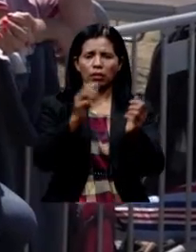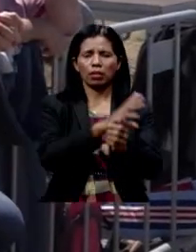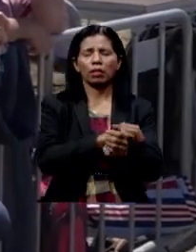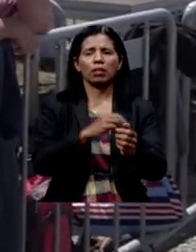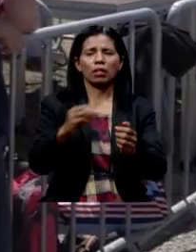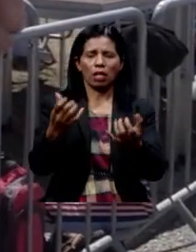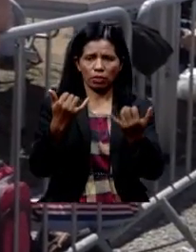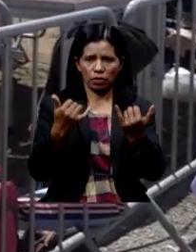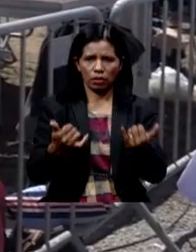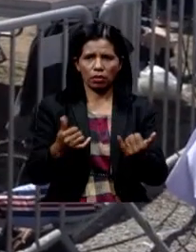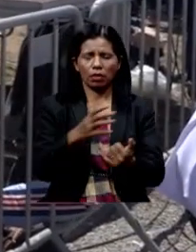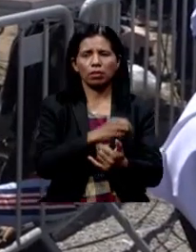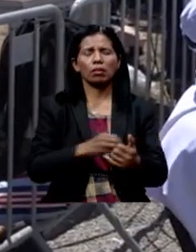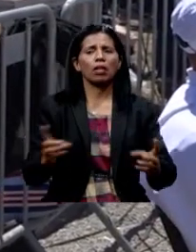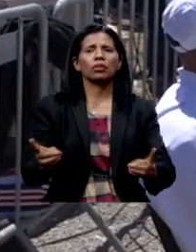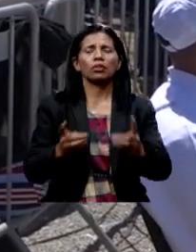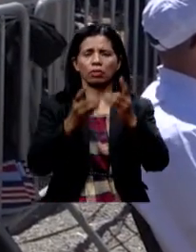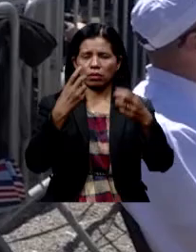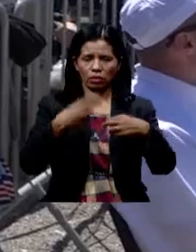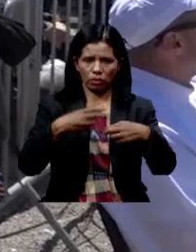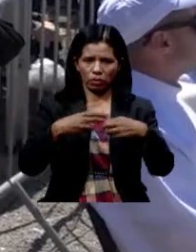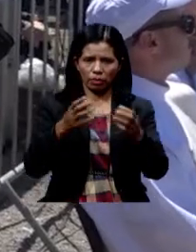isto é desafiante.